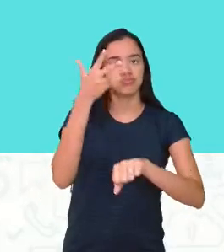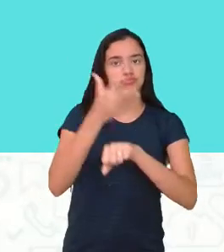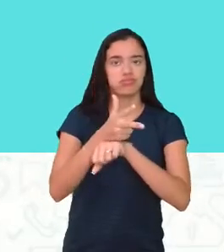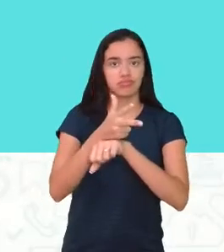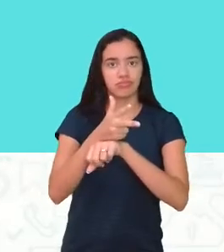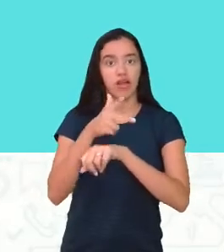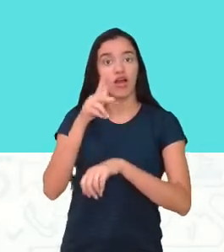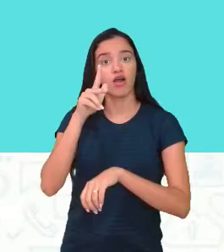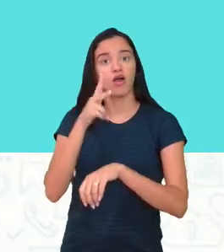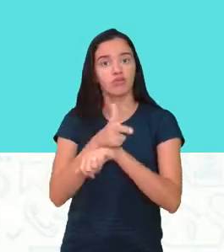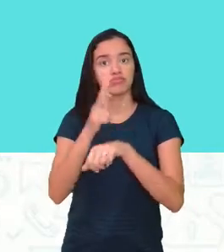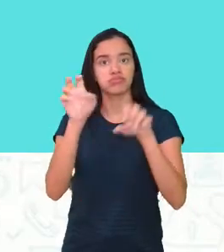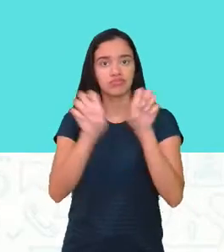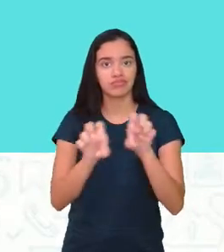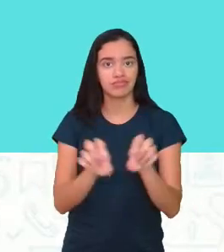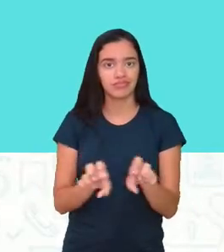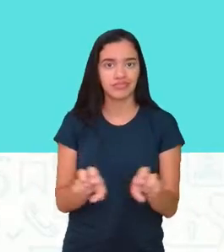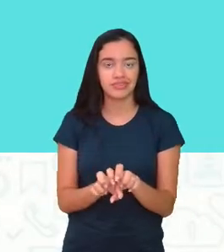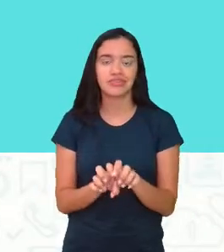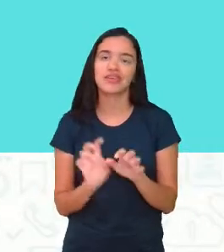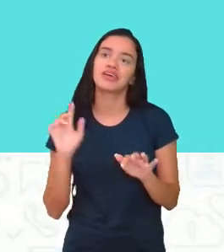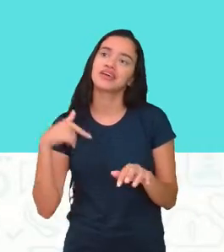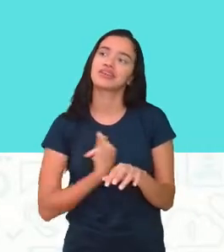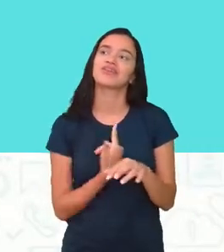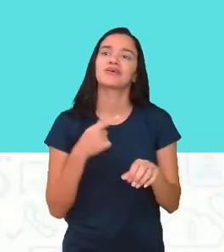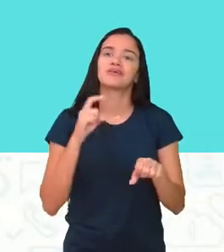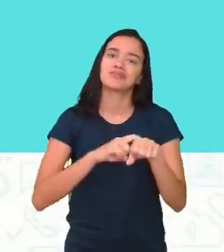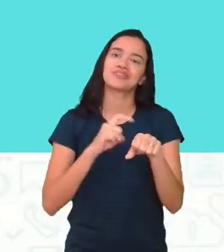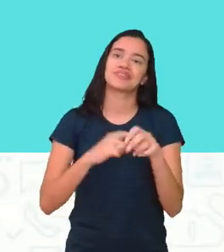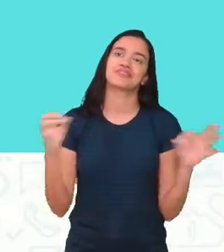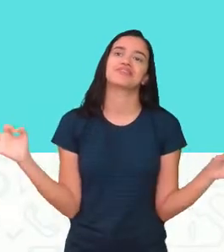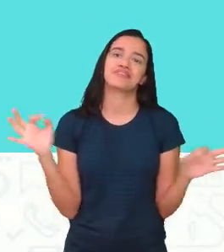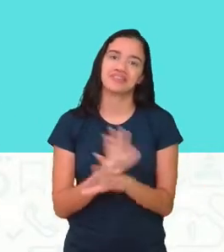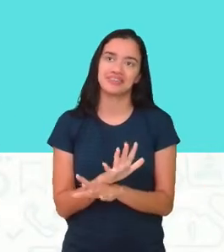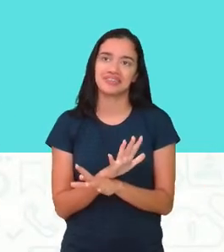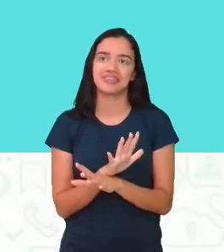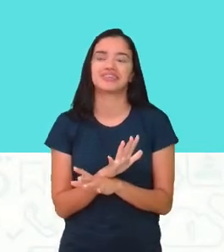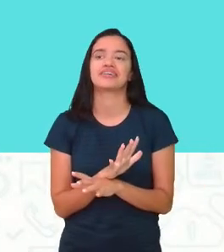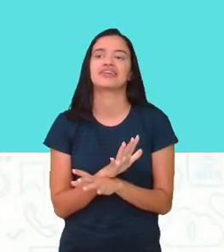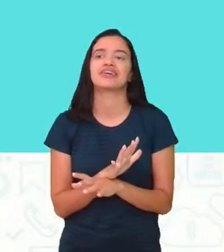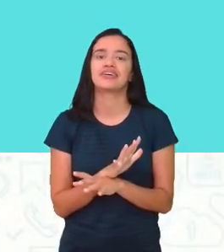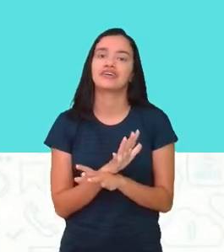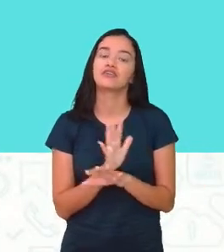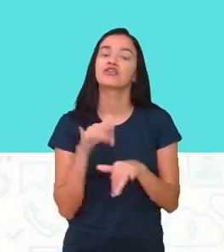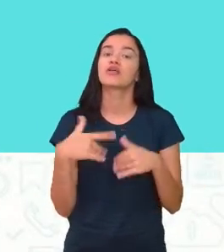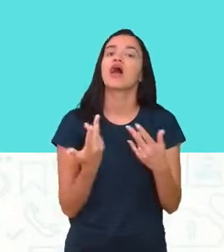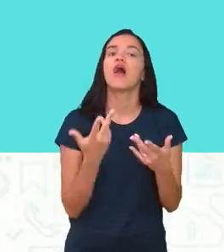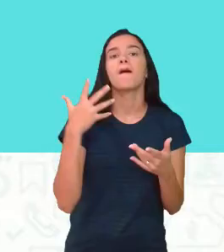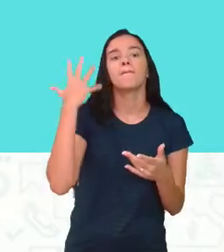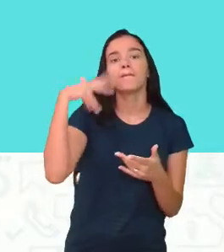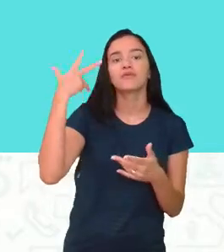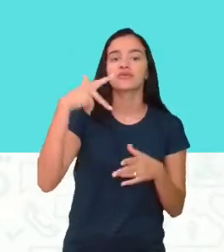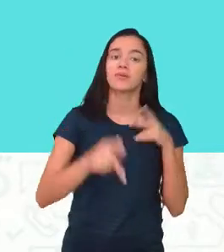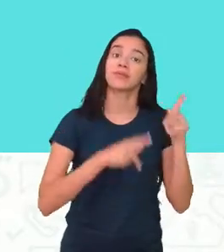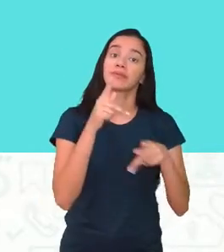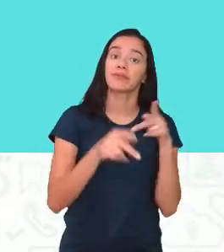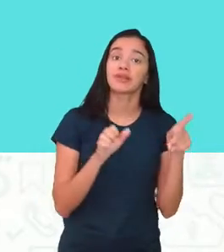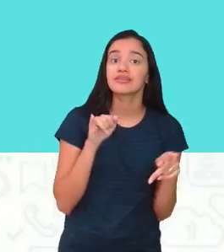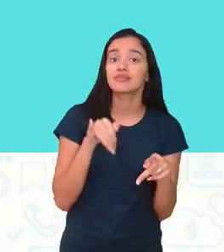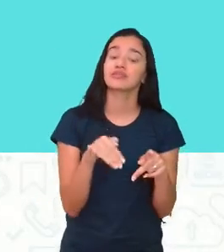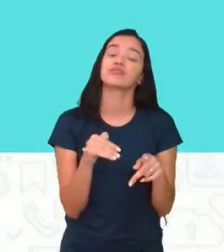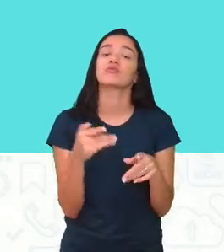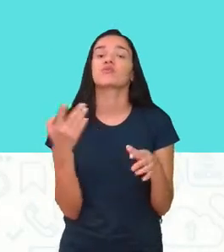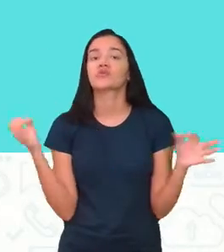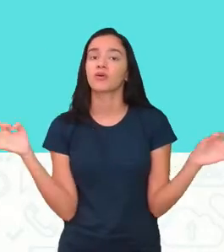indústria fonográfica, que o tempo da gente já está indo embora. E a gente ainda está aqui ainda na música popular, mas não tem problema não. Se a gente não conseguir